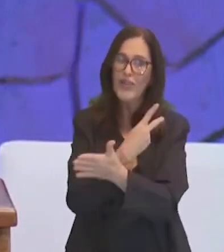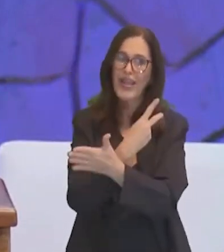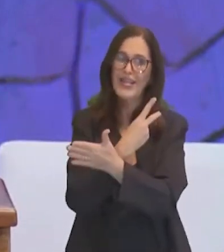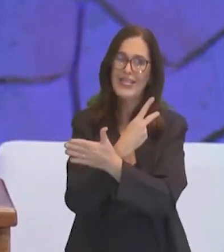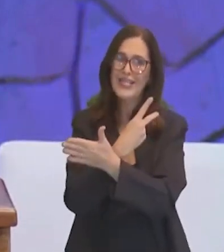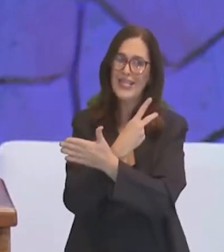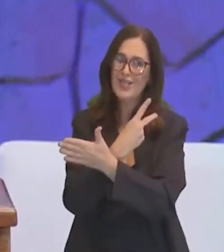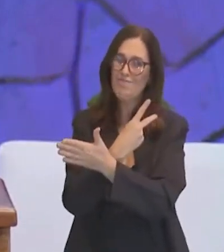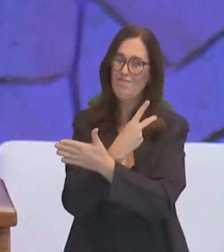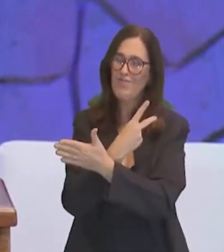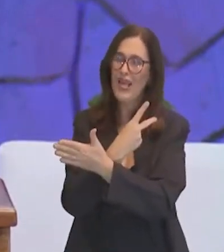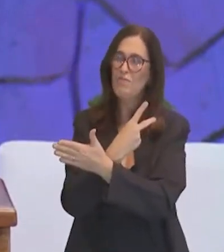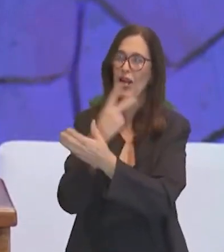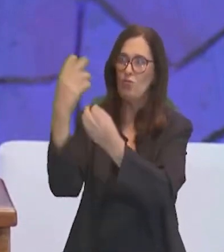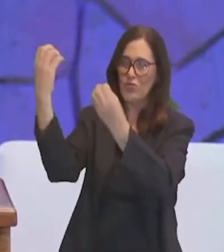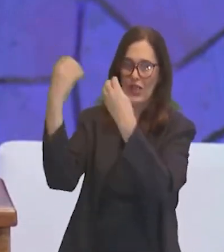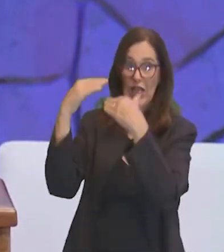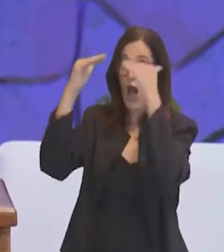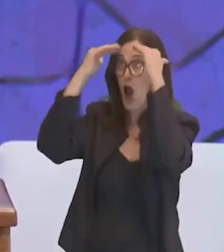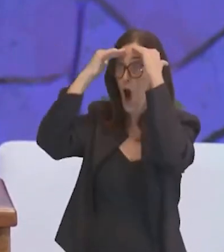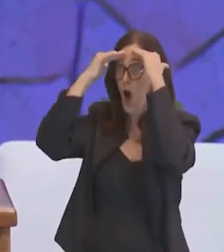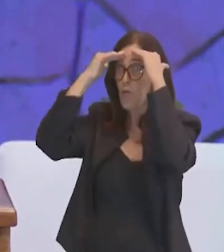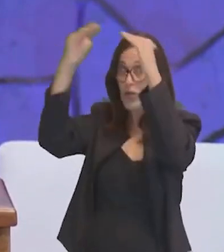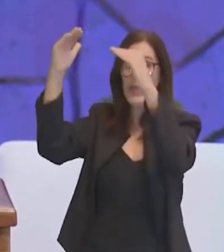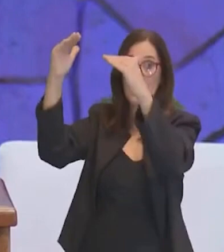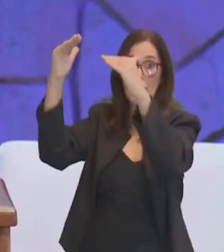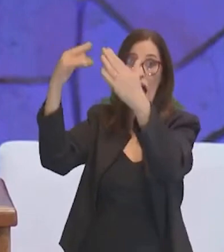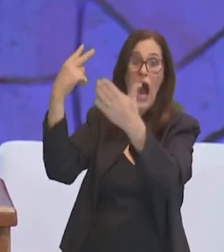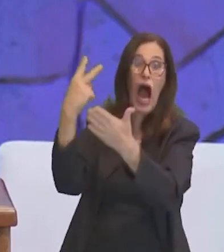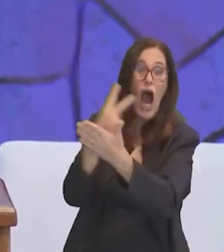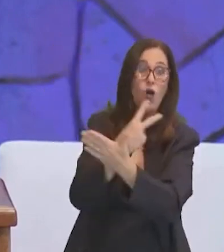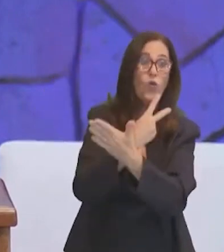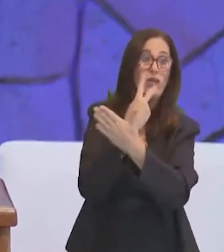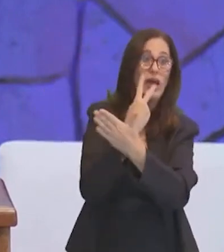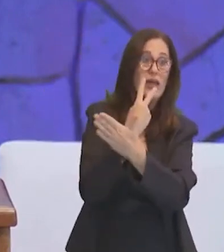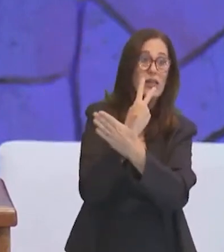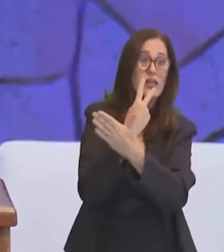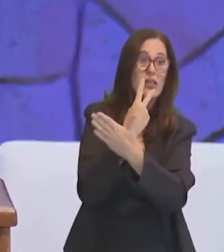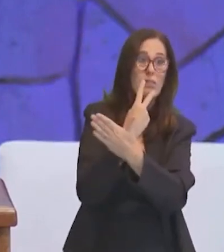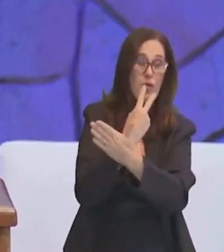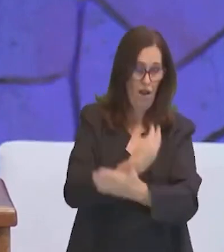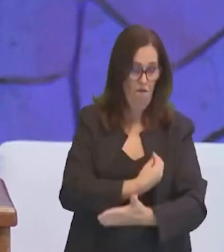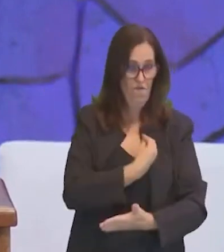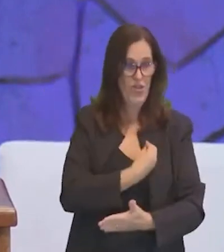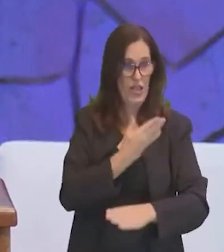obediência vem através da execução.